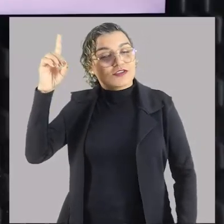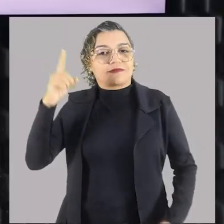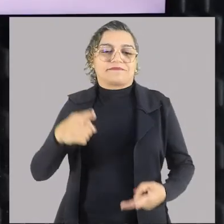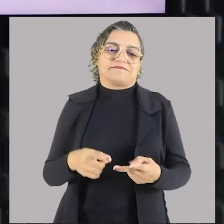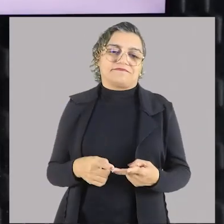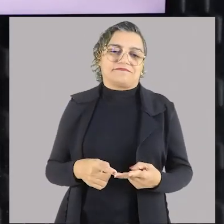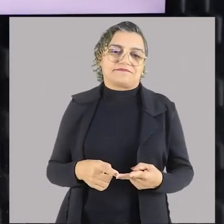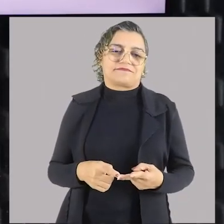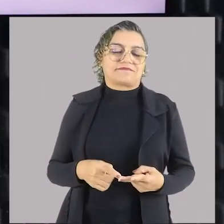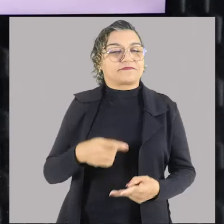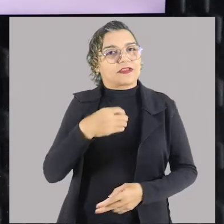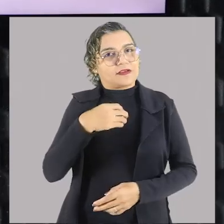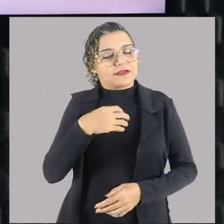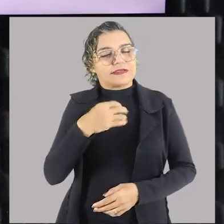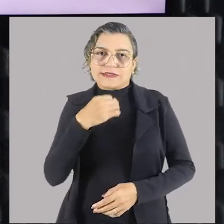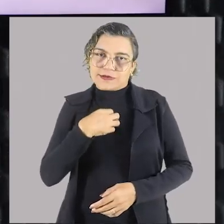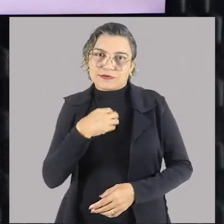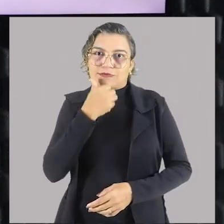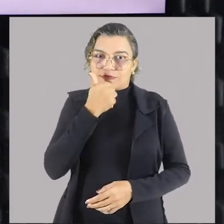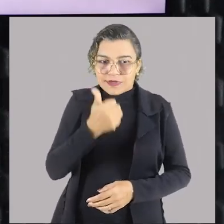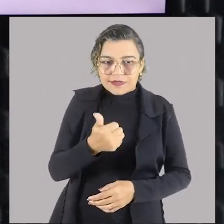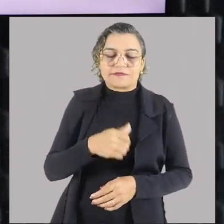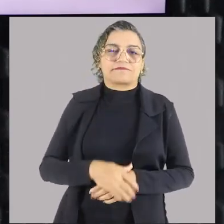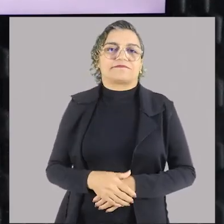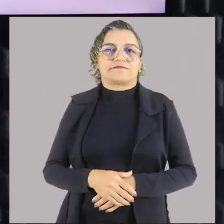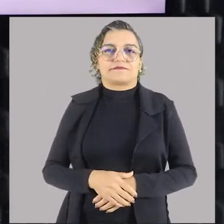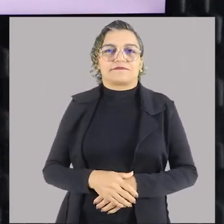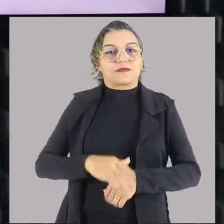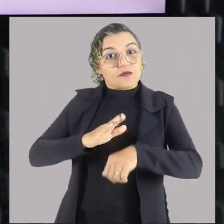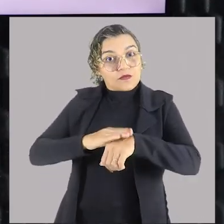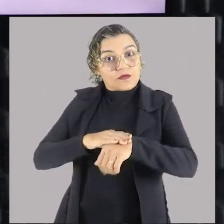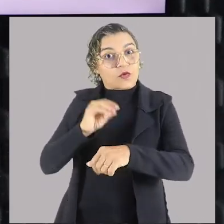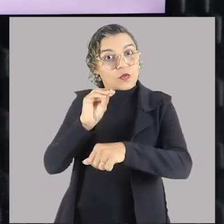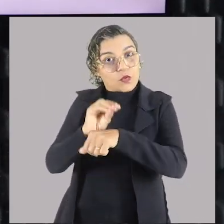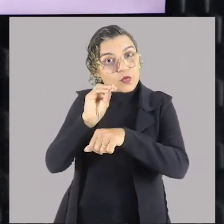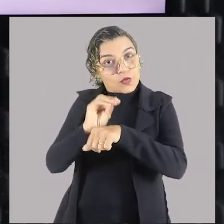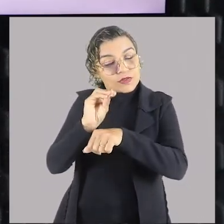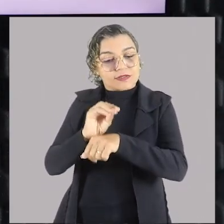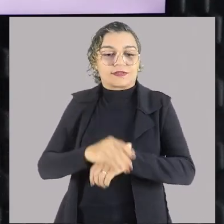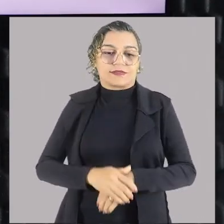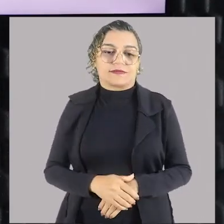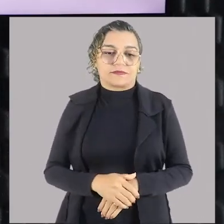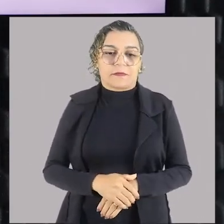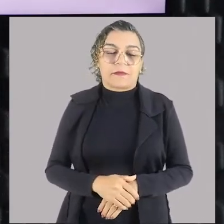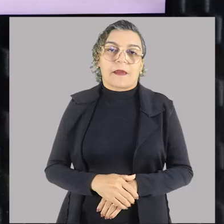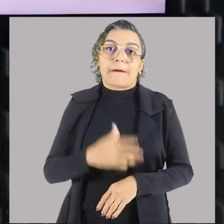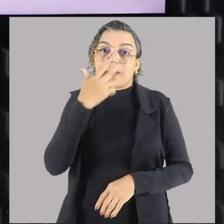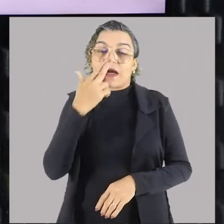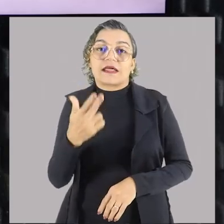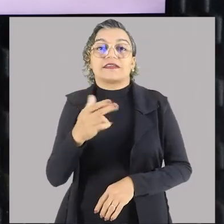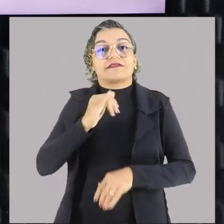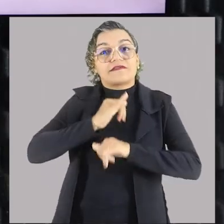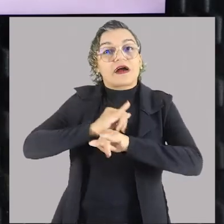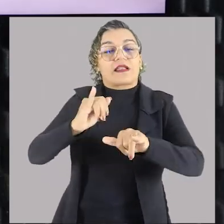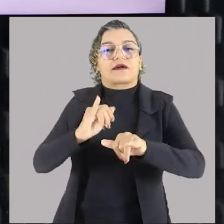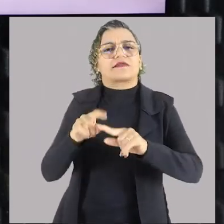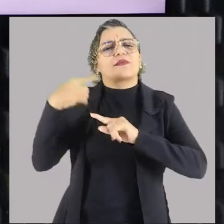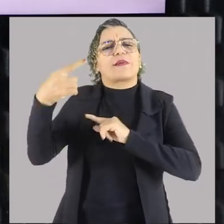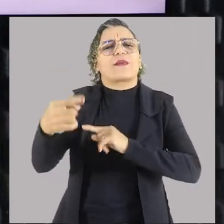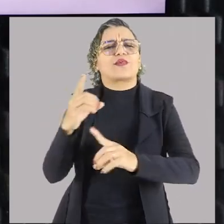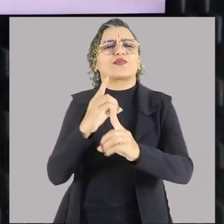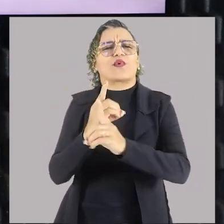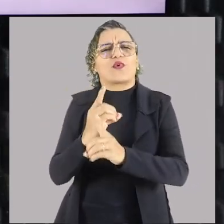bem. Take care, cuide-se. Catch you later. Então, é como se eu quisesse falar para você, ó, a gente se fala mais